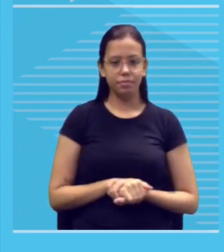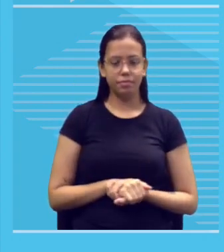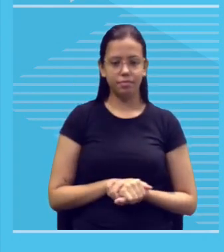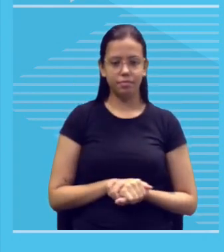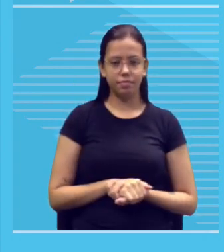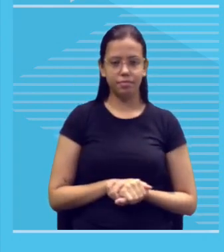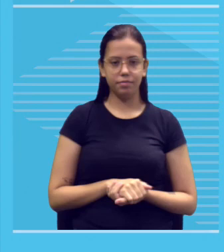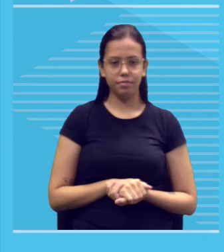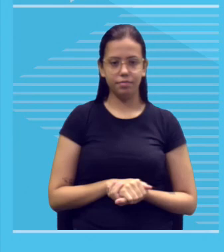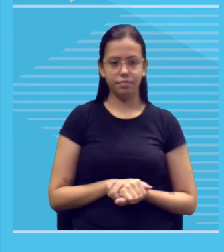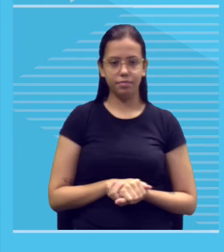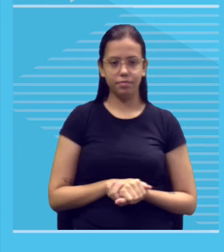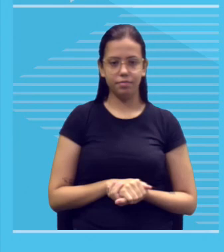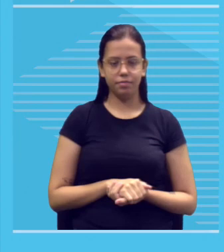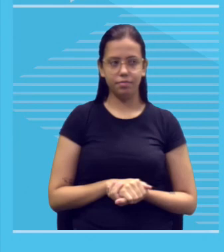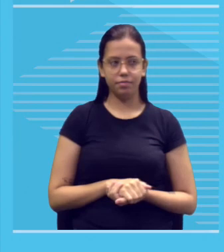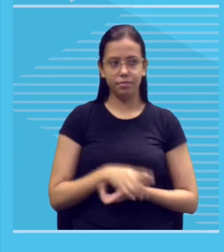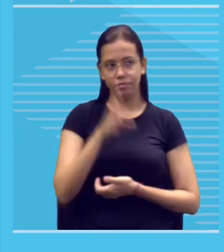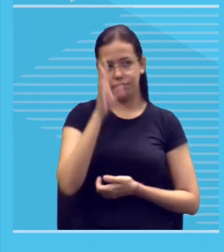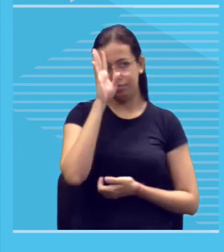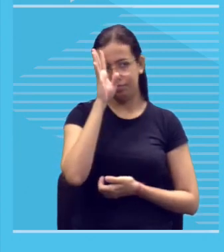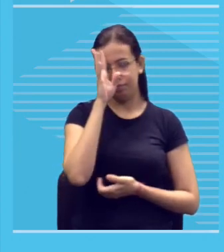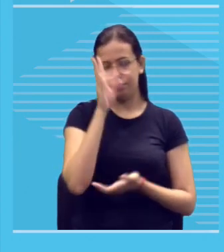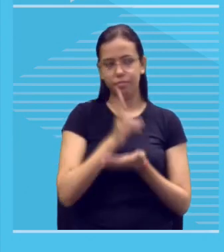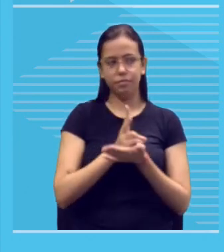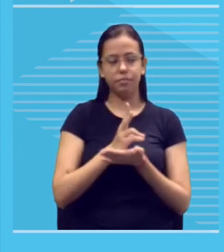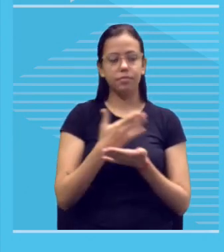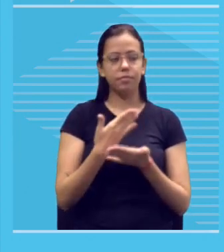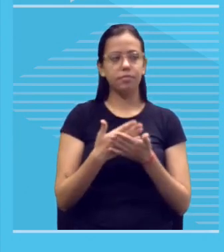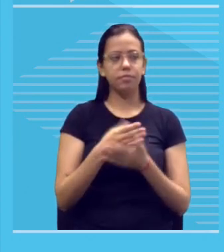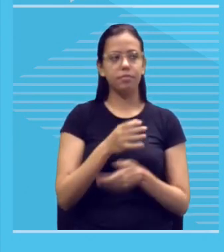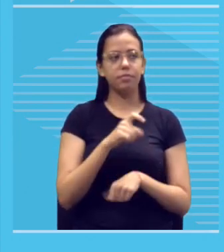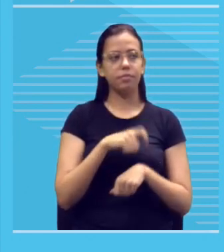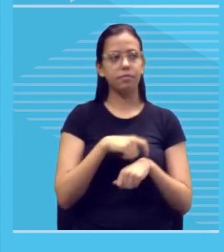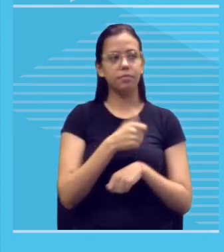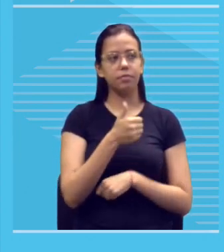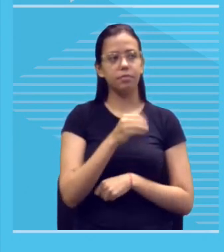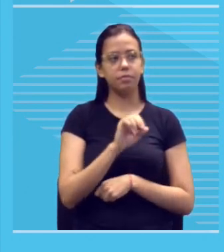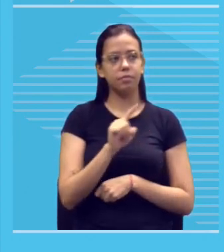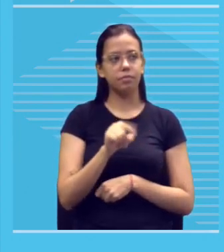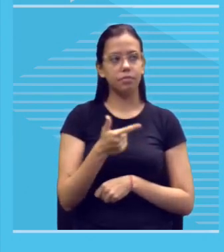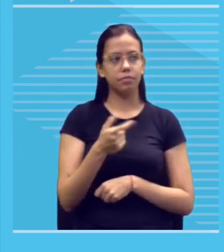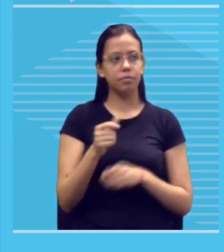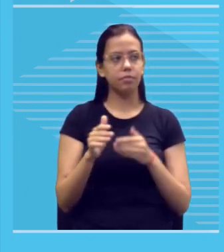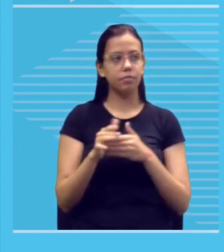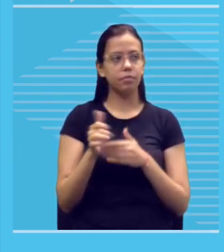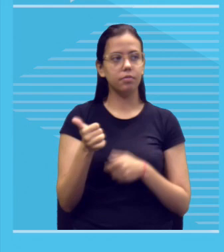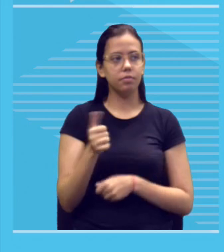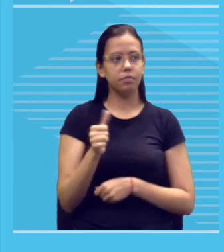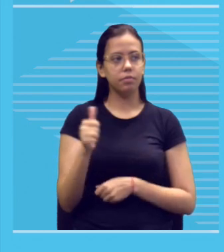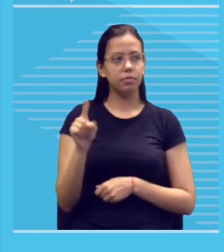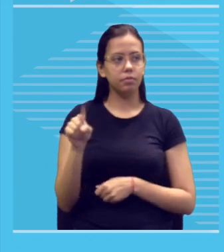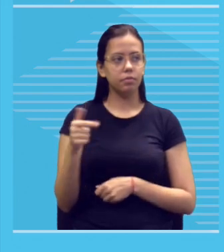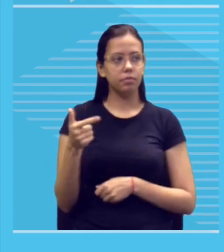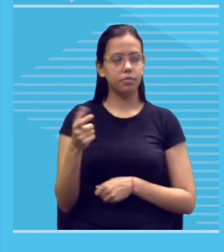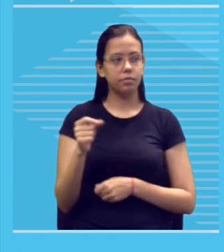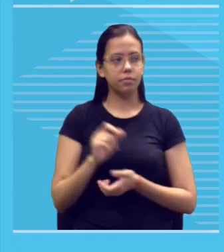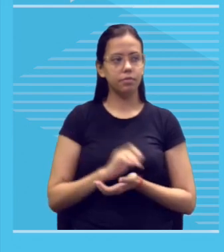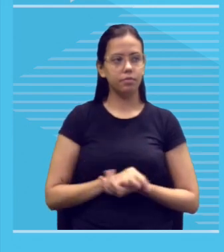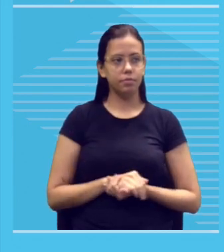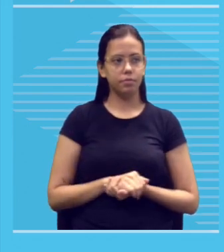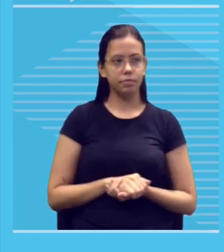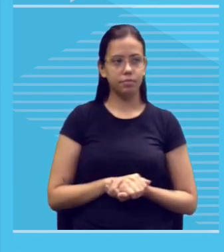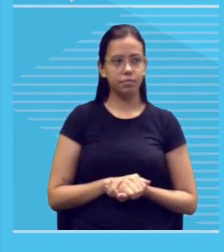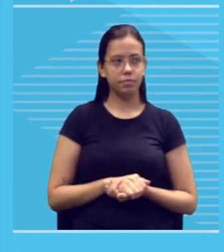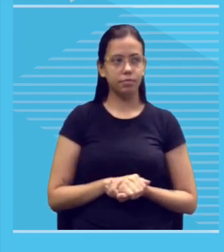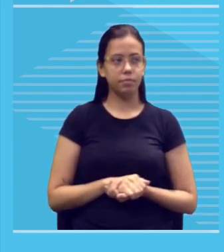beleza toda quarta-feira a gente tem nossa aula de 10:20 às 11:20 ó expressões algébricas